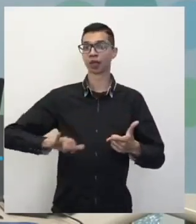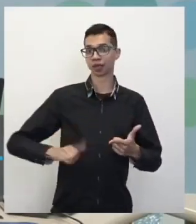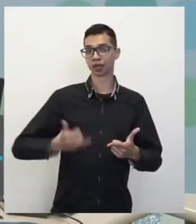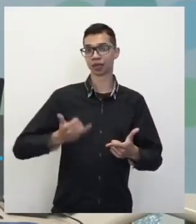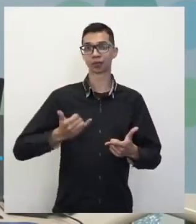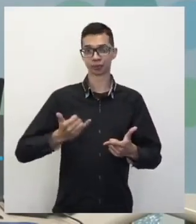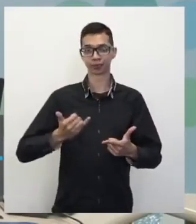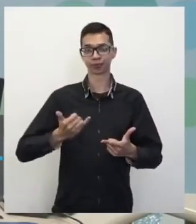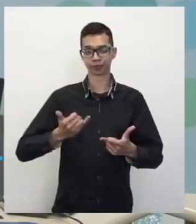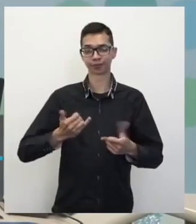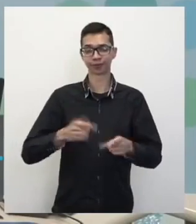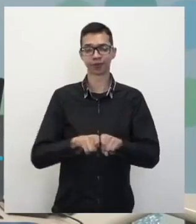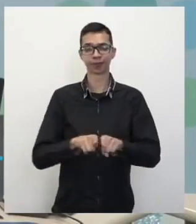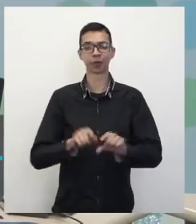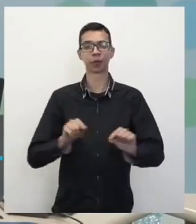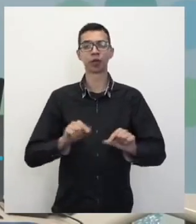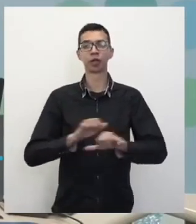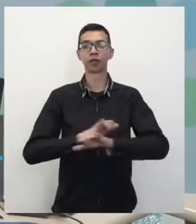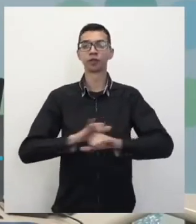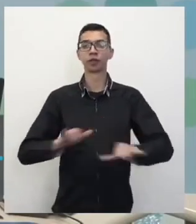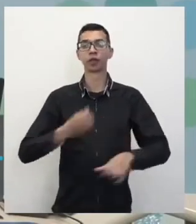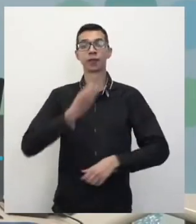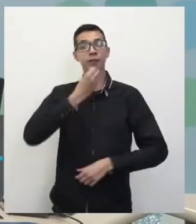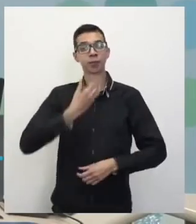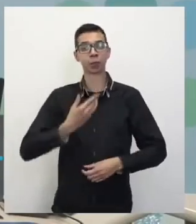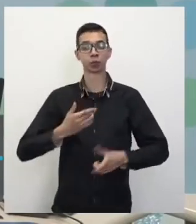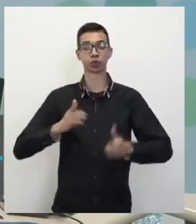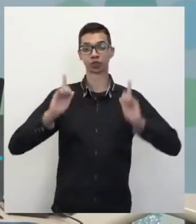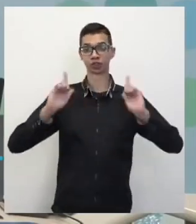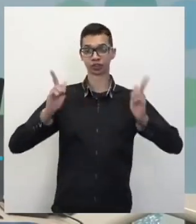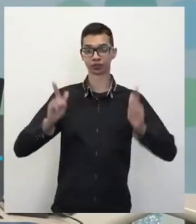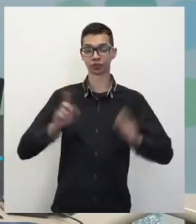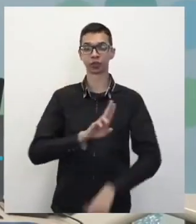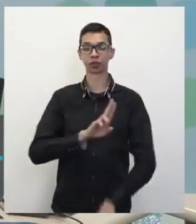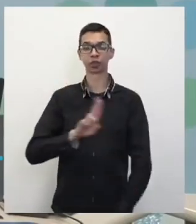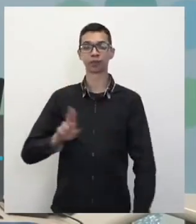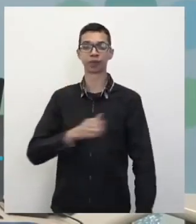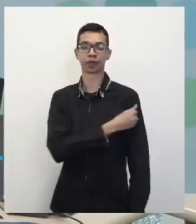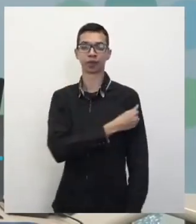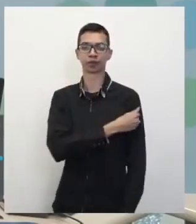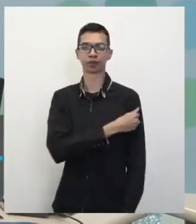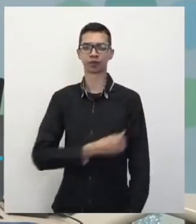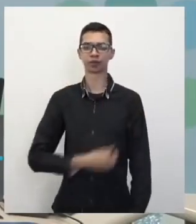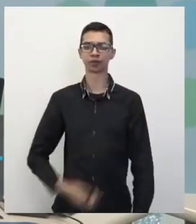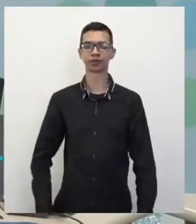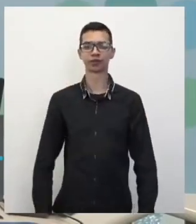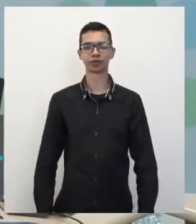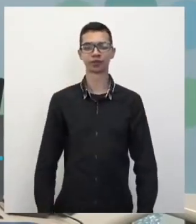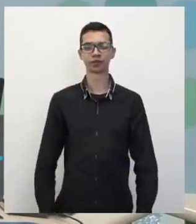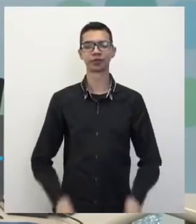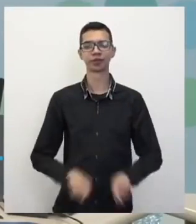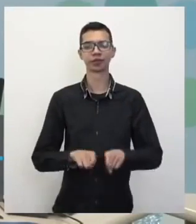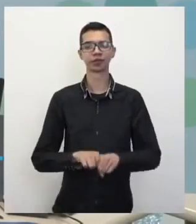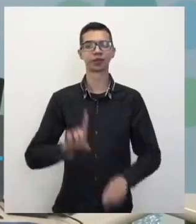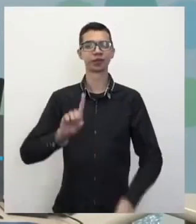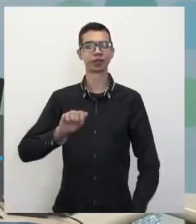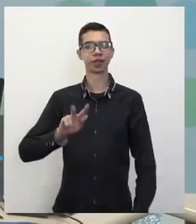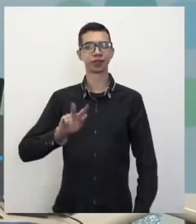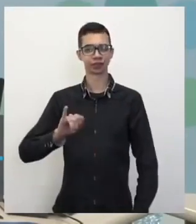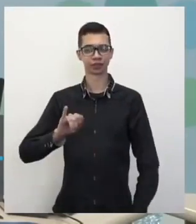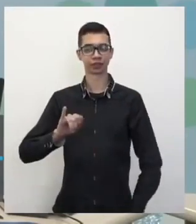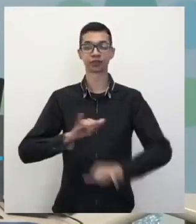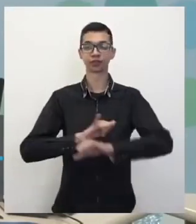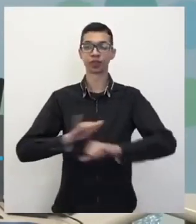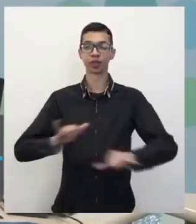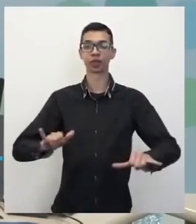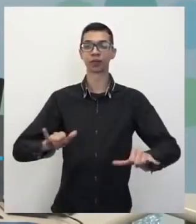gráfico, bom e ser divertido. O aluno Helleman, espero que eu tenha pronunciado correto. O Davi, gráficos